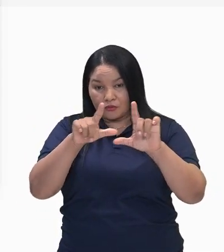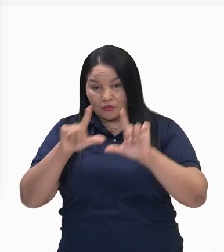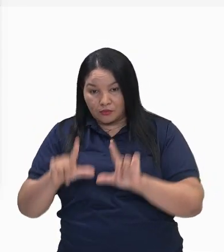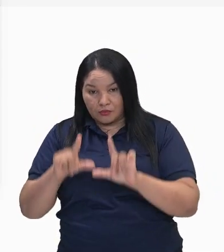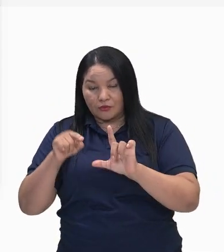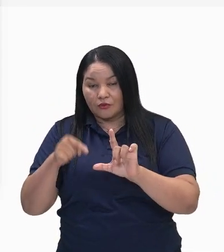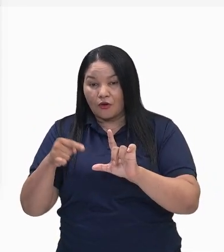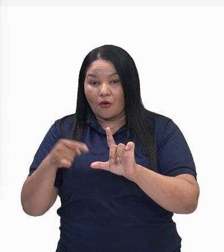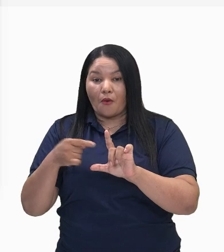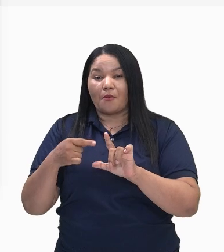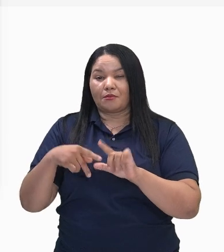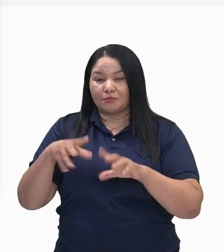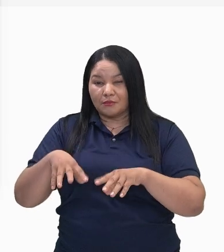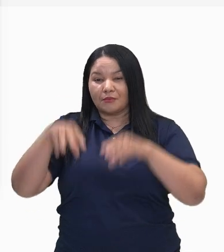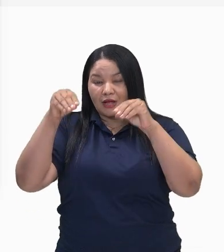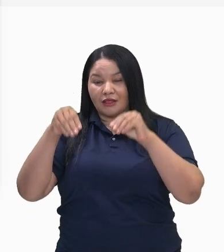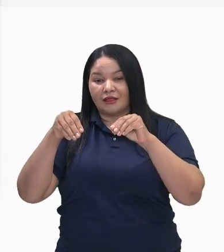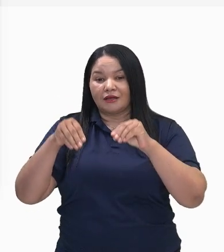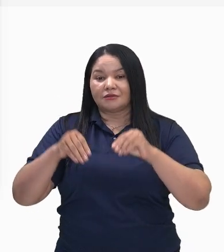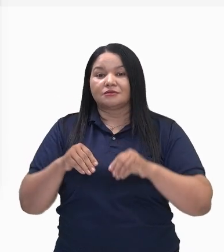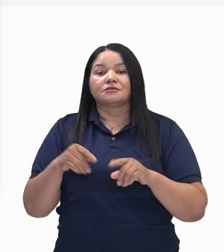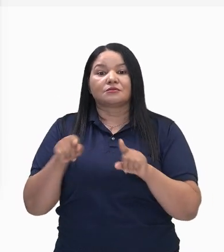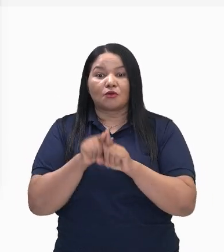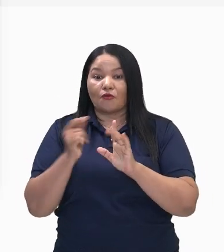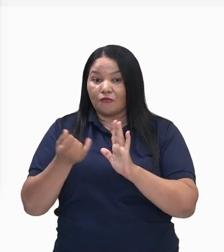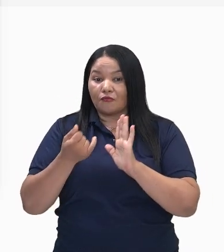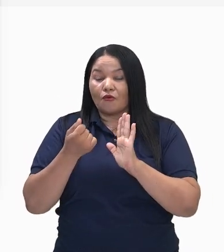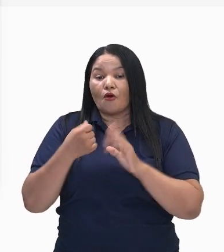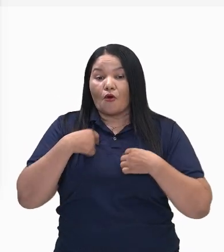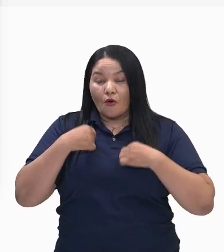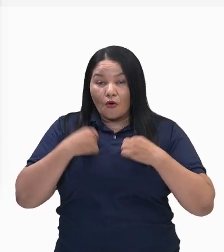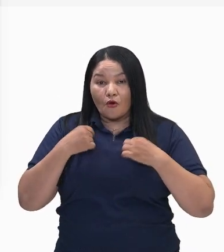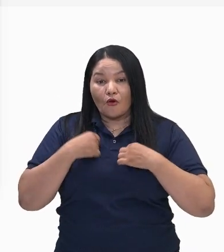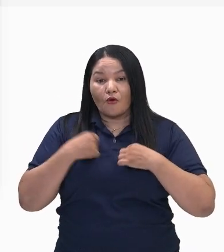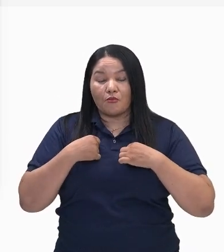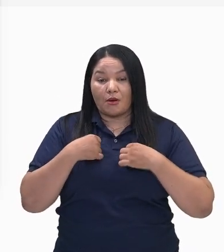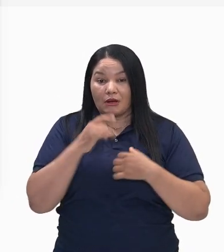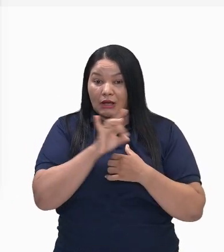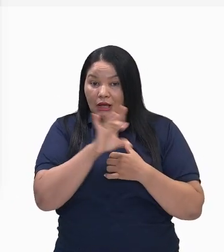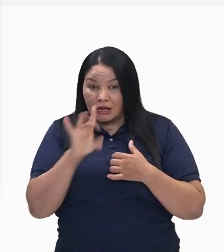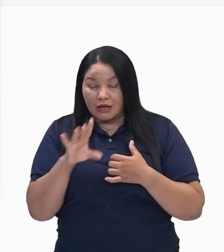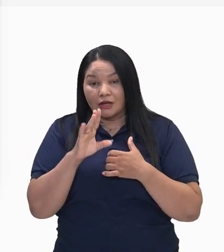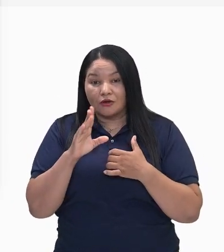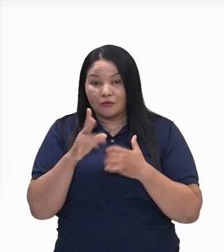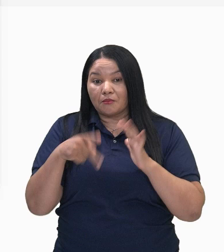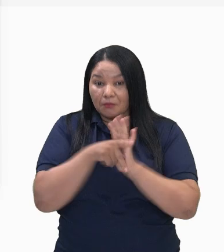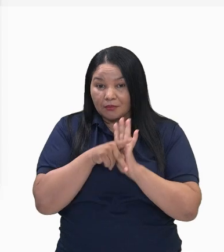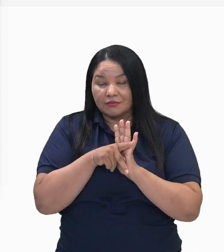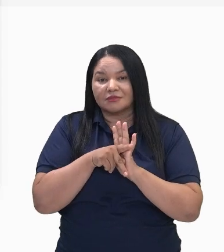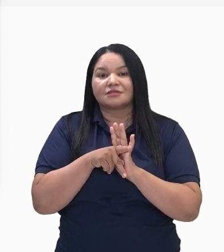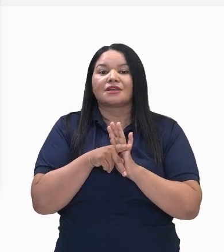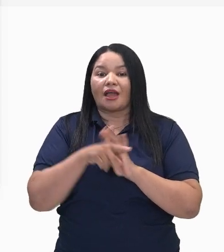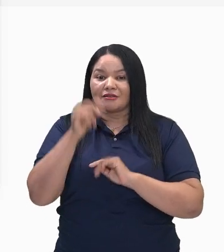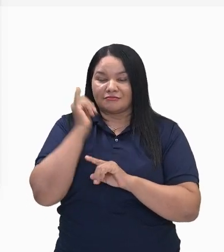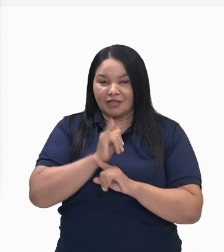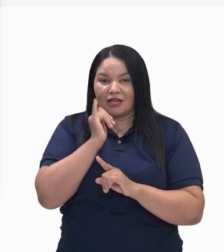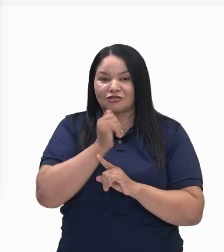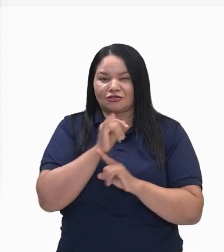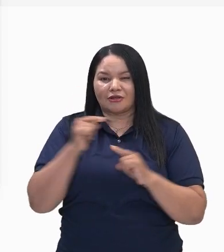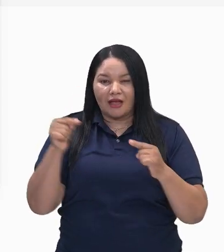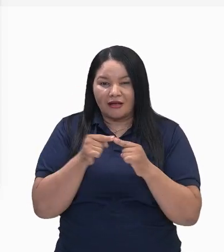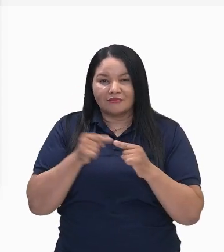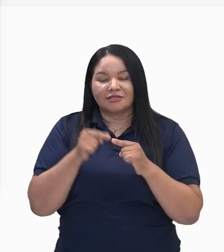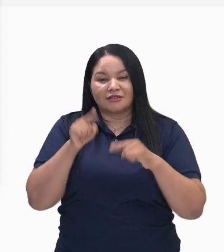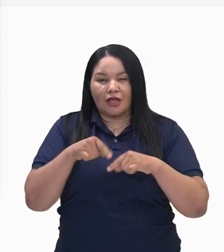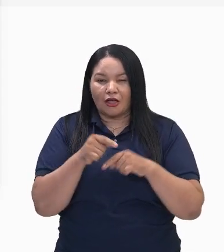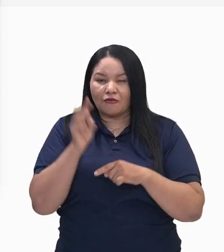um palácio. Mas o figurino dos personagens contam essa narrativa, falam